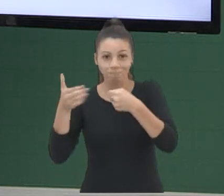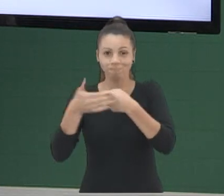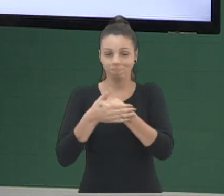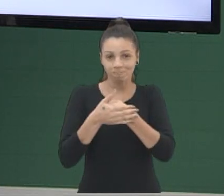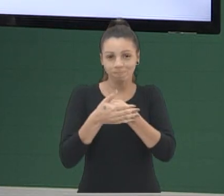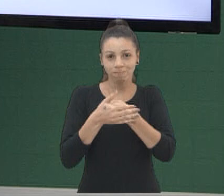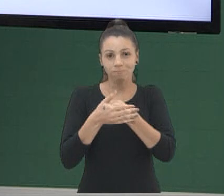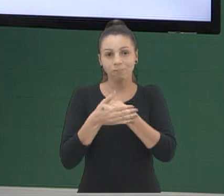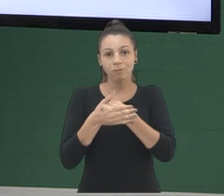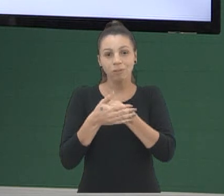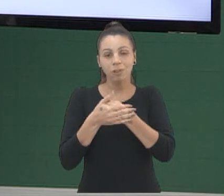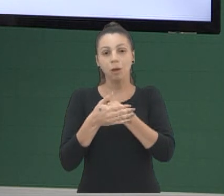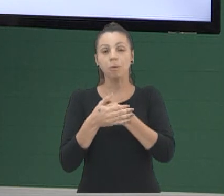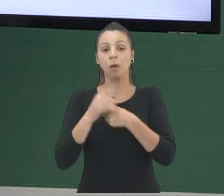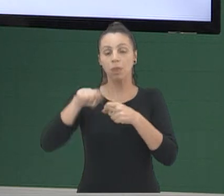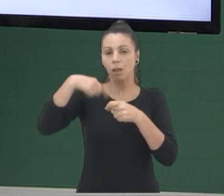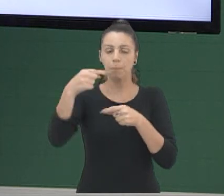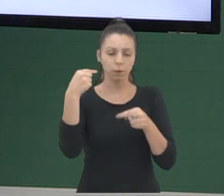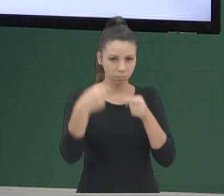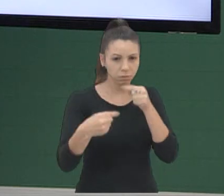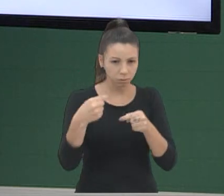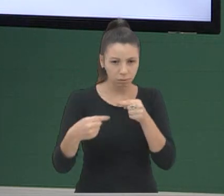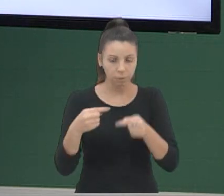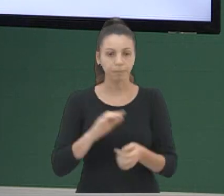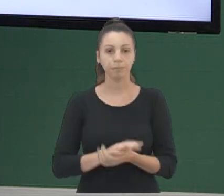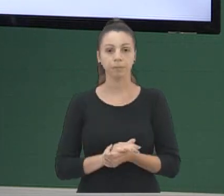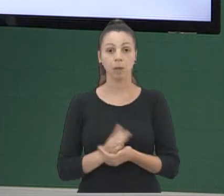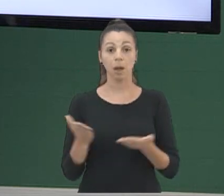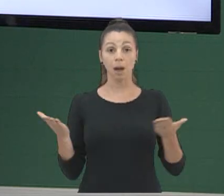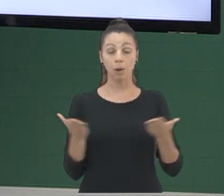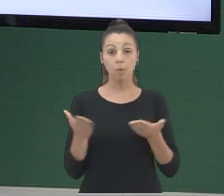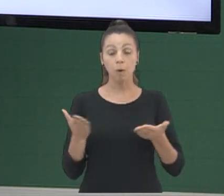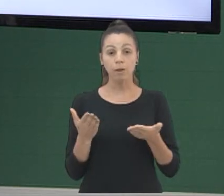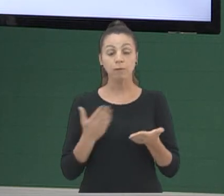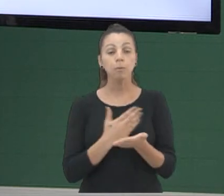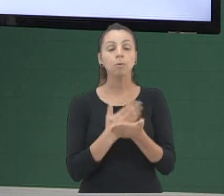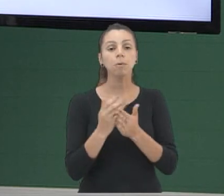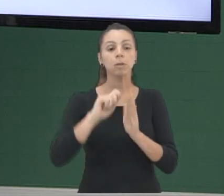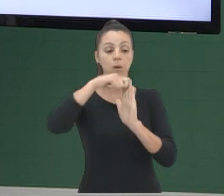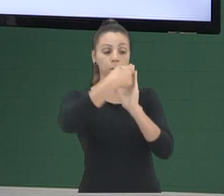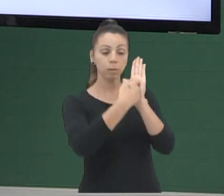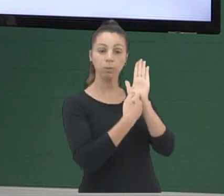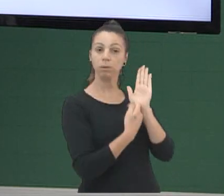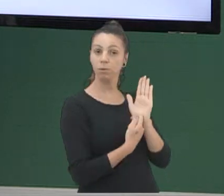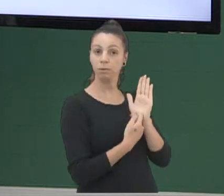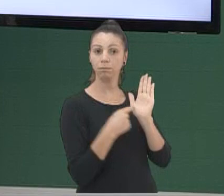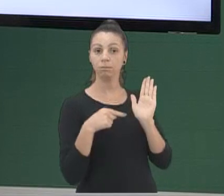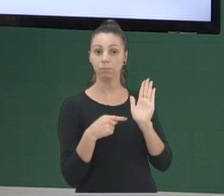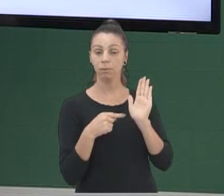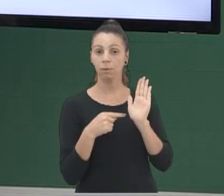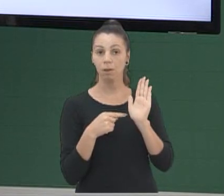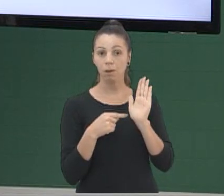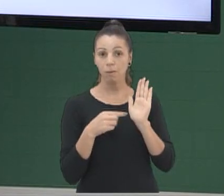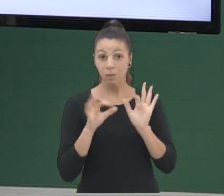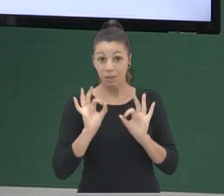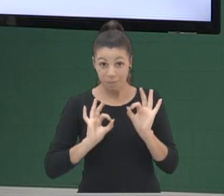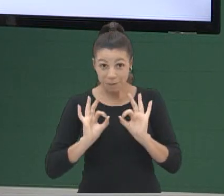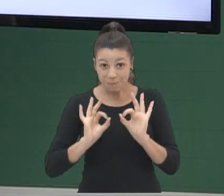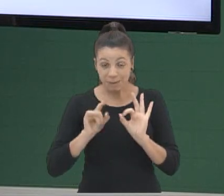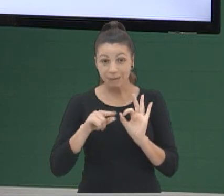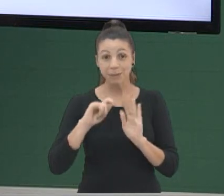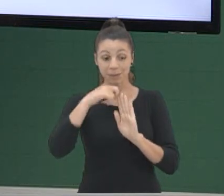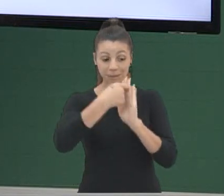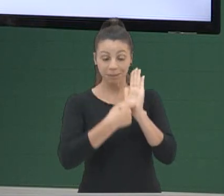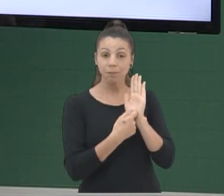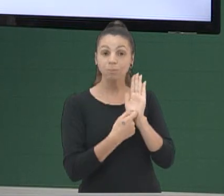A gente discute isso depois um pouquinho mais. Agora a gente vai para o texto. Você está preparado para a história? Um conto literário é